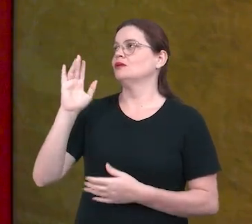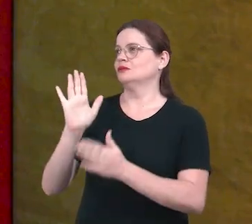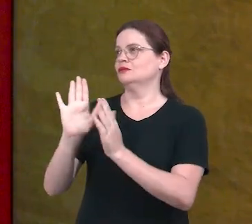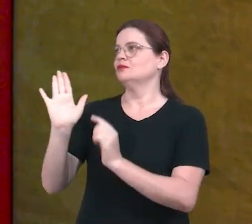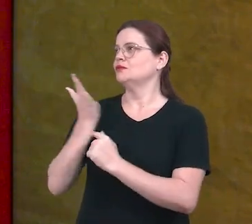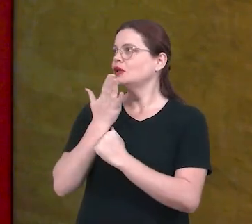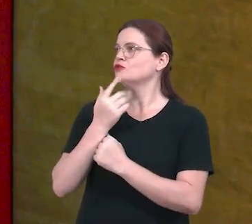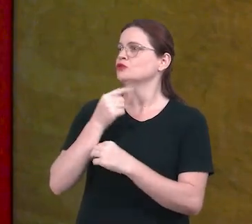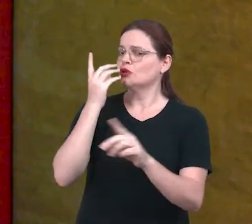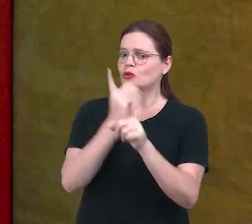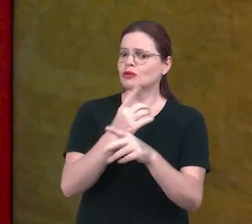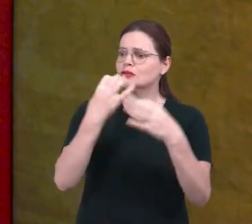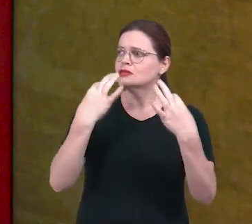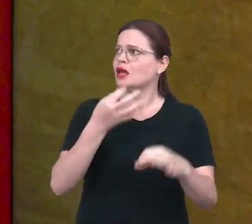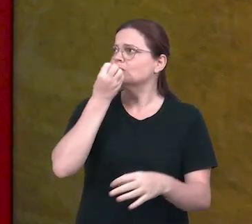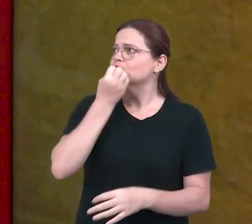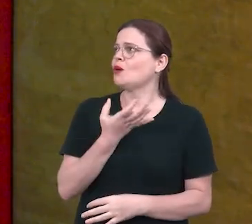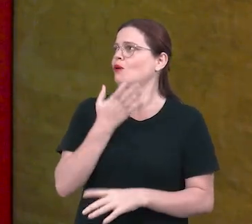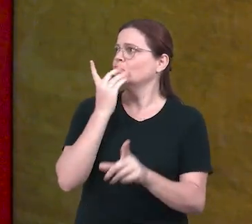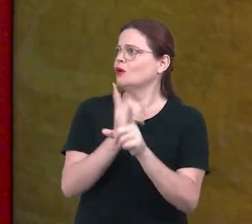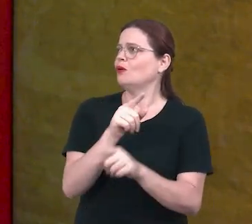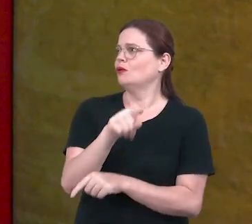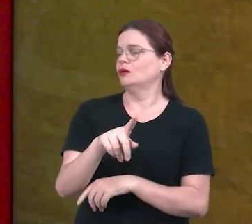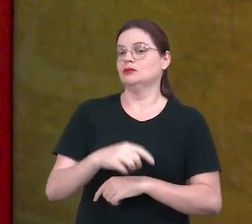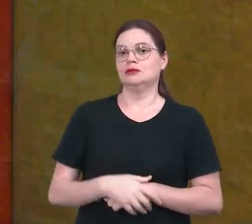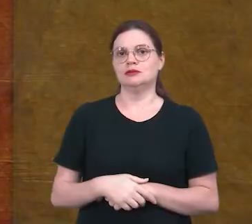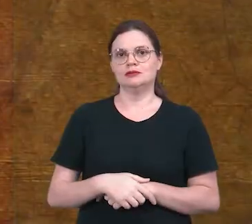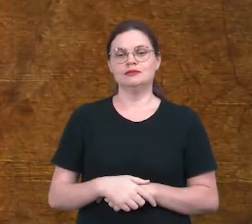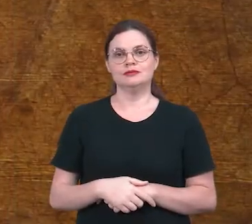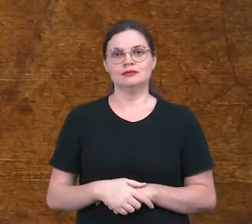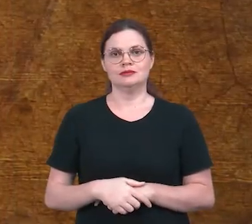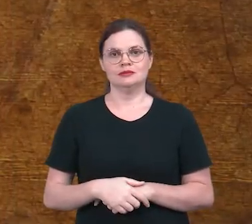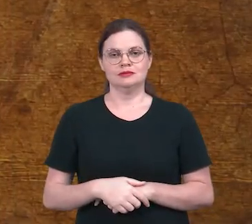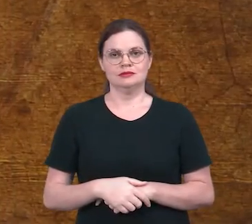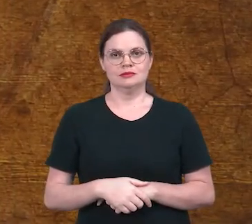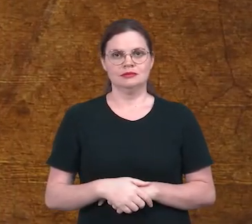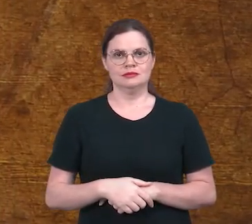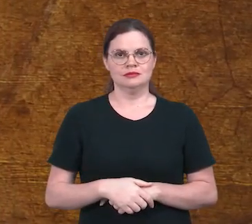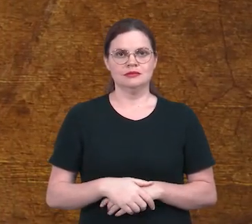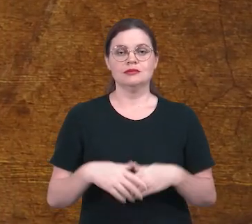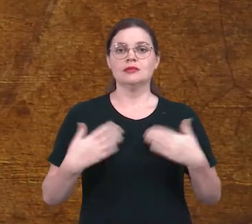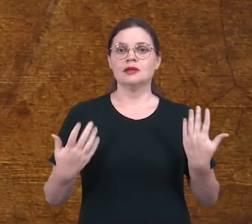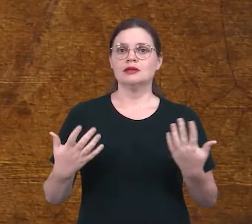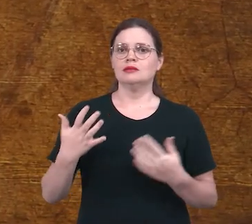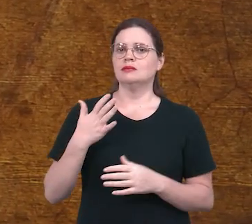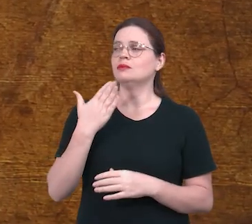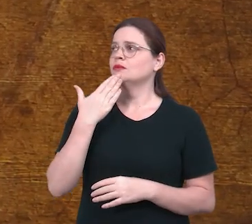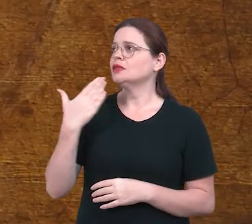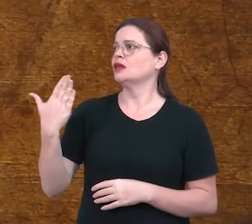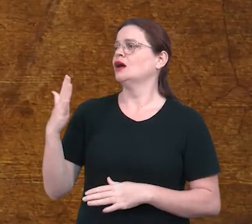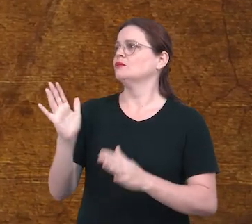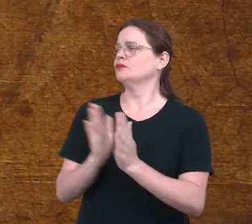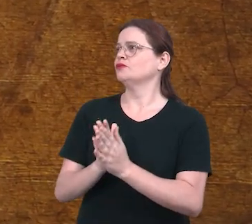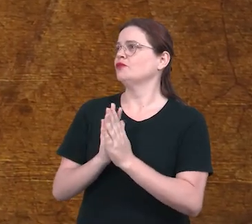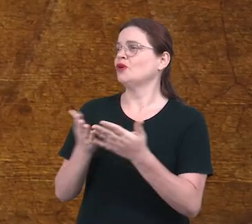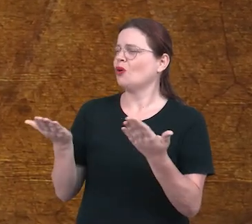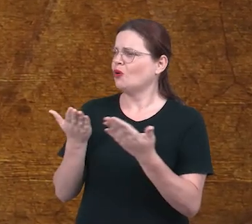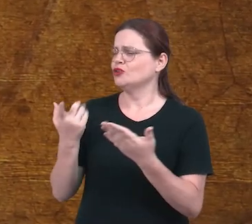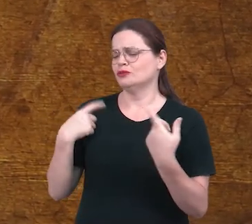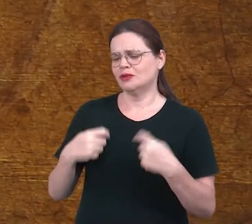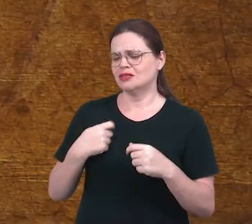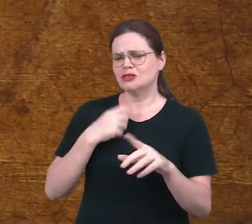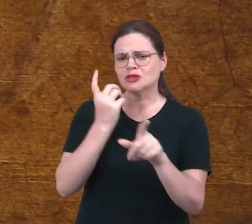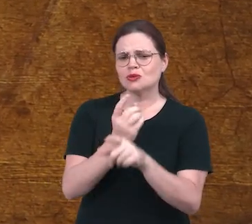né? De Eliezer, diz assim: disse o Senhor Deus ao meu senhor Abraão: dá-me hoje